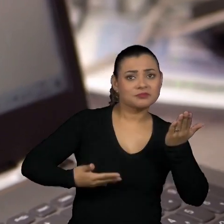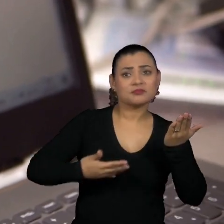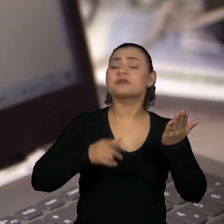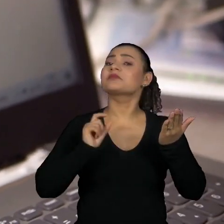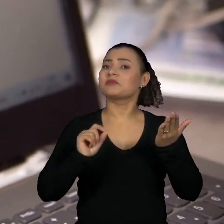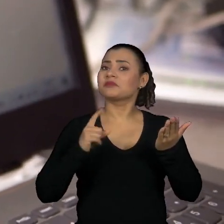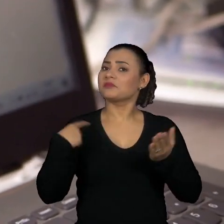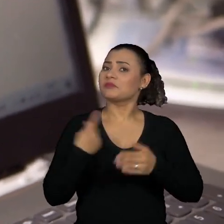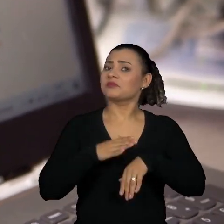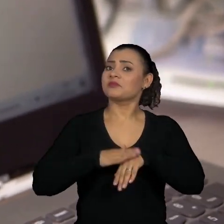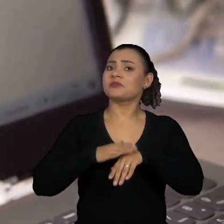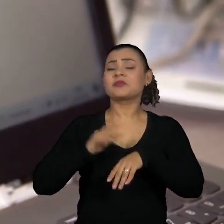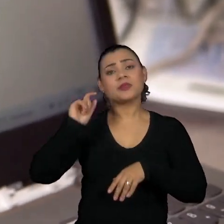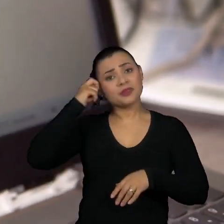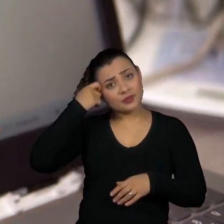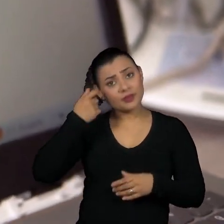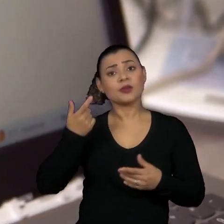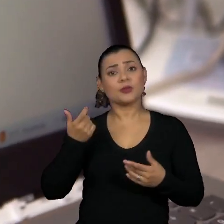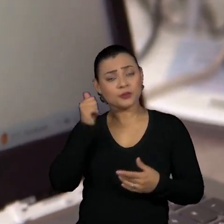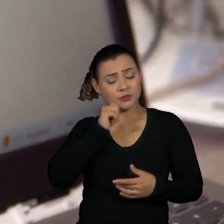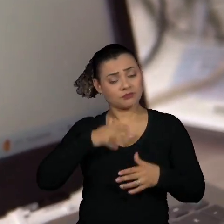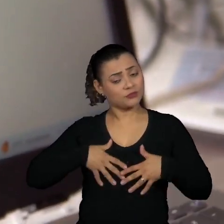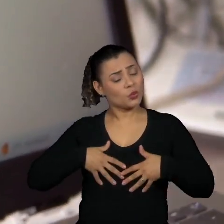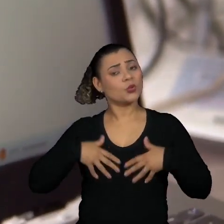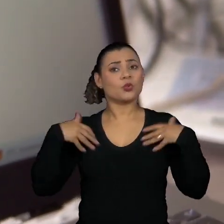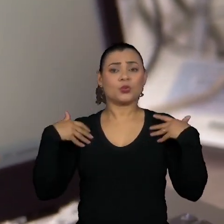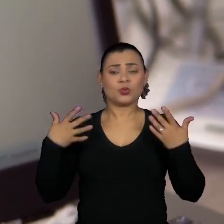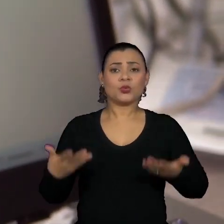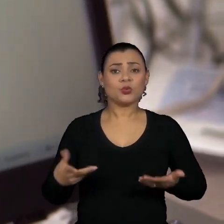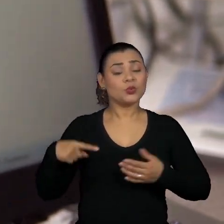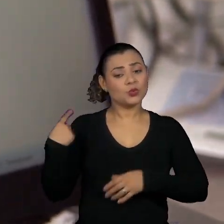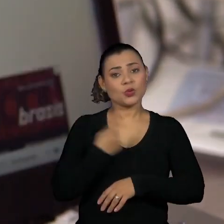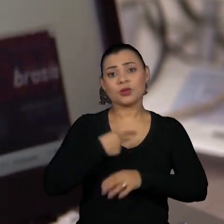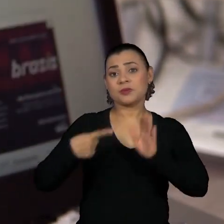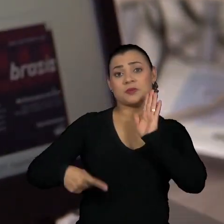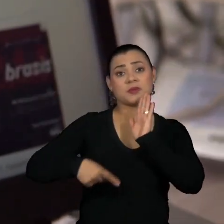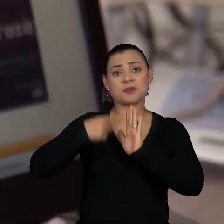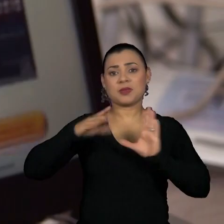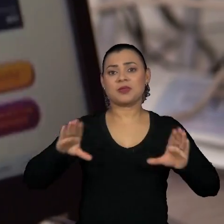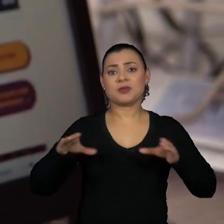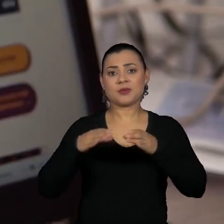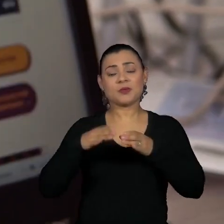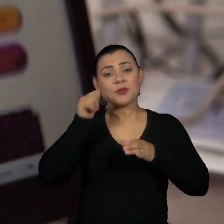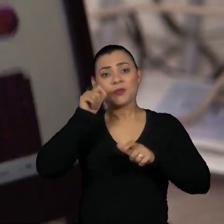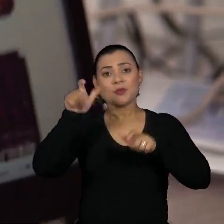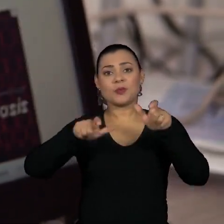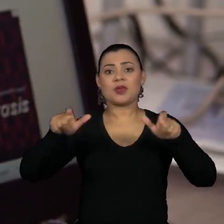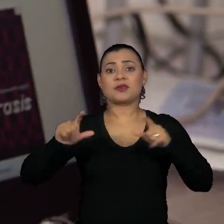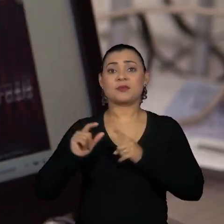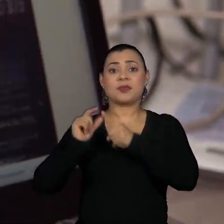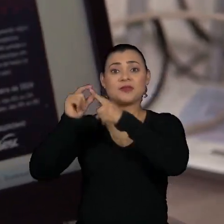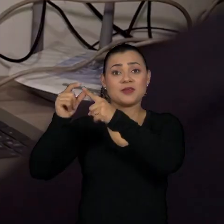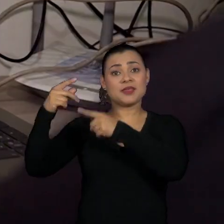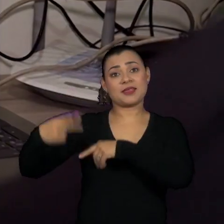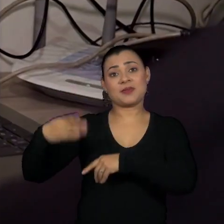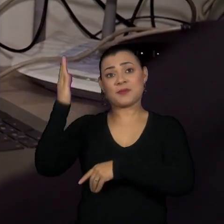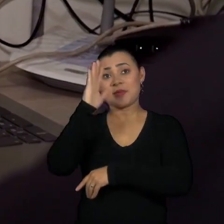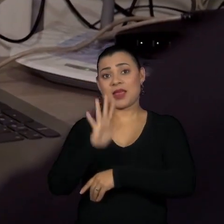fundadoras, né? A gente se desenvolveu mesmo e a gente se orgulha em dizer que a gente é a primeira redação formada por mulheres periféricas do